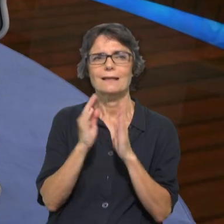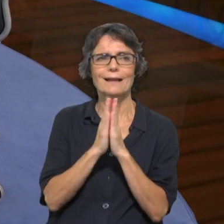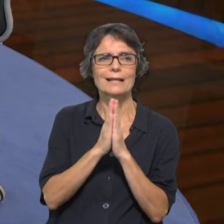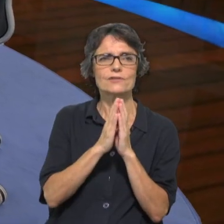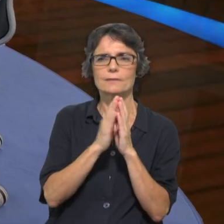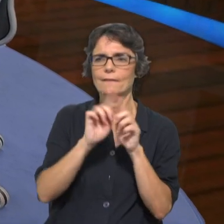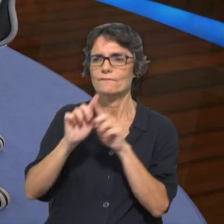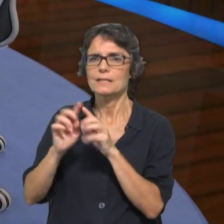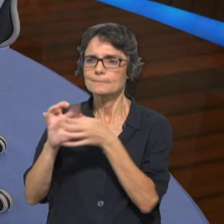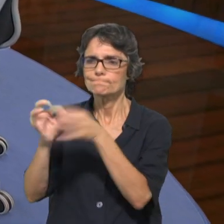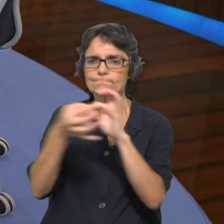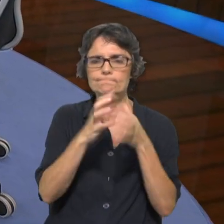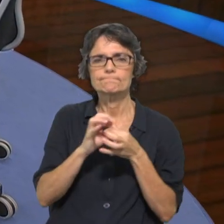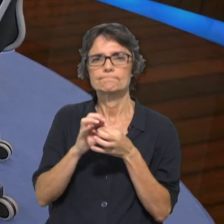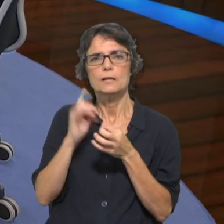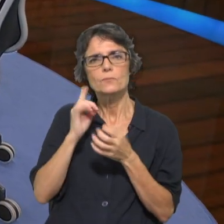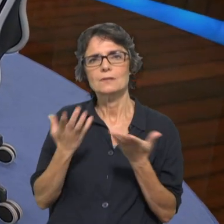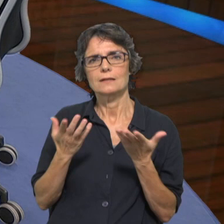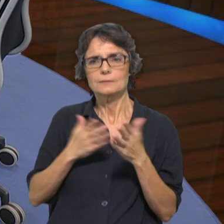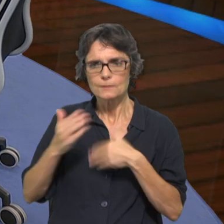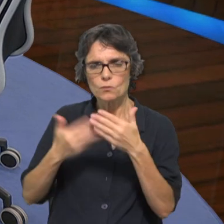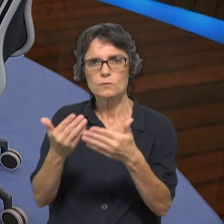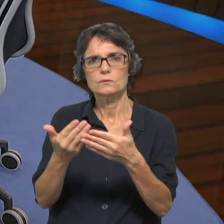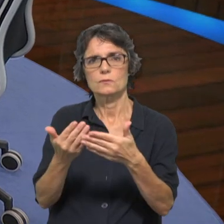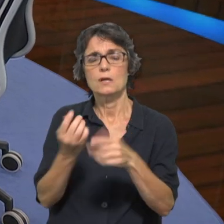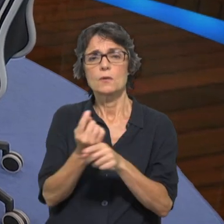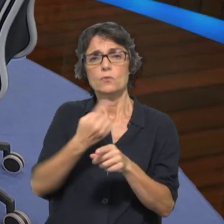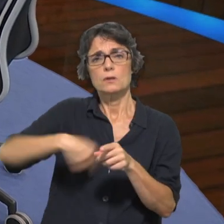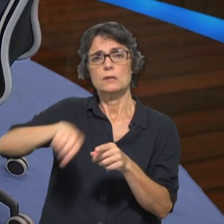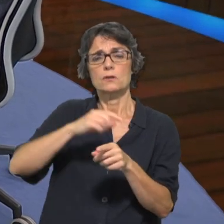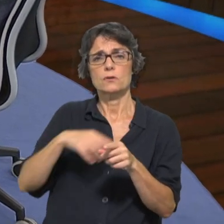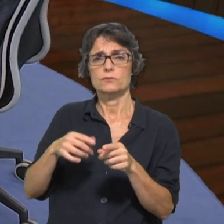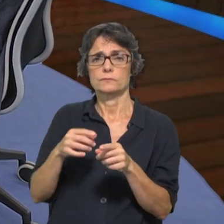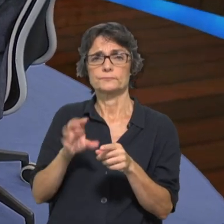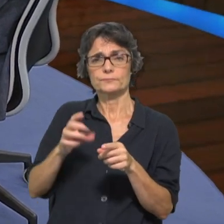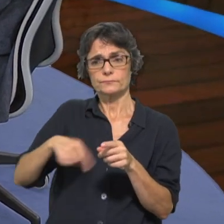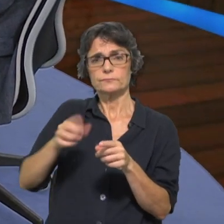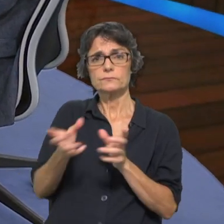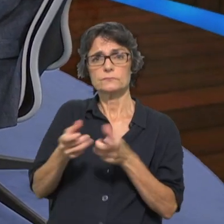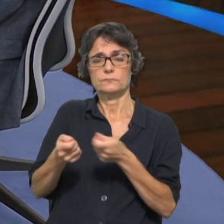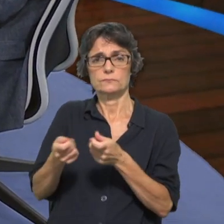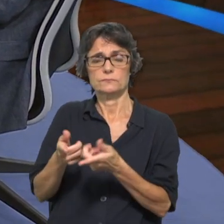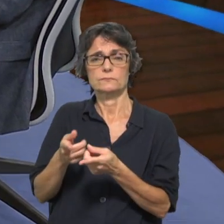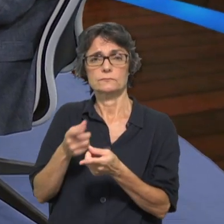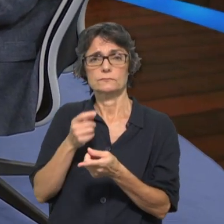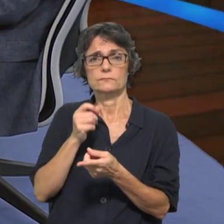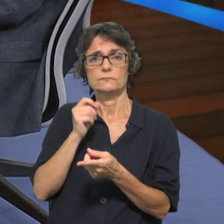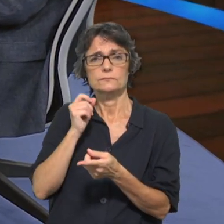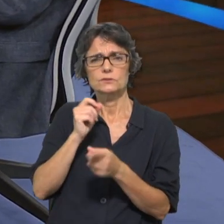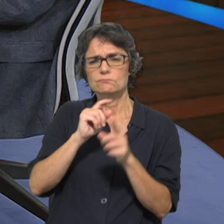apesar de tudo, há outras formas organizativas que podem ajudar a uma missão comum. E a nossa